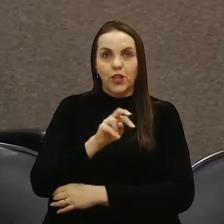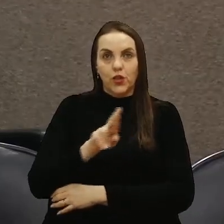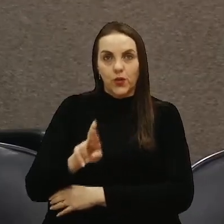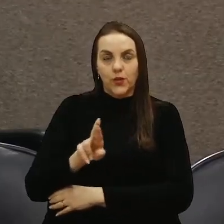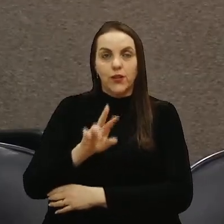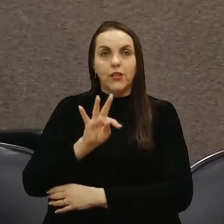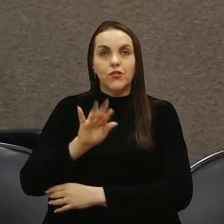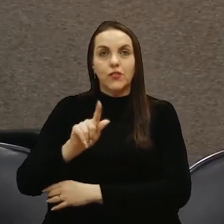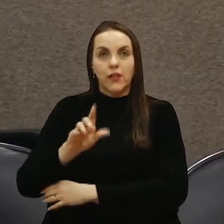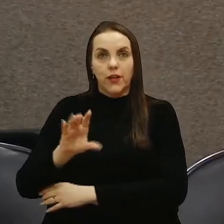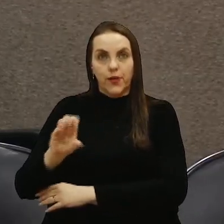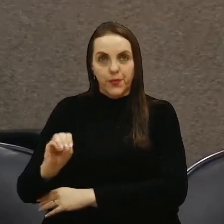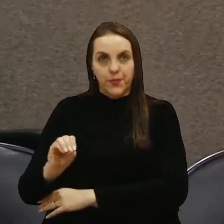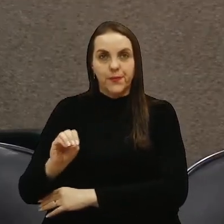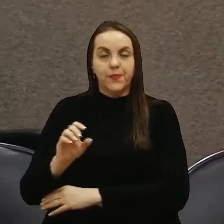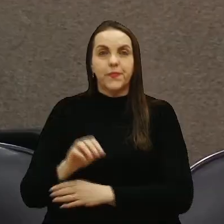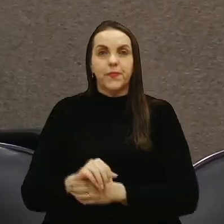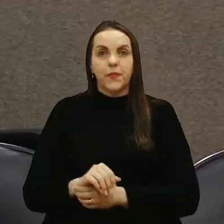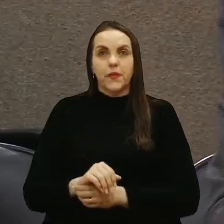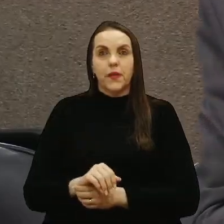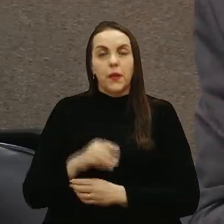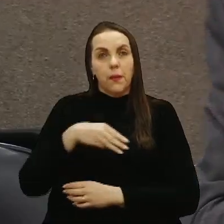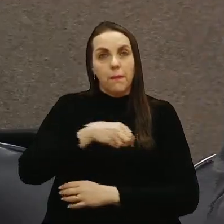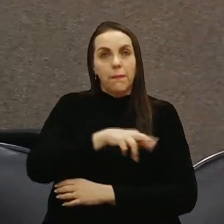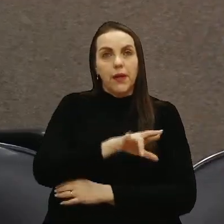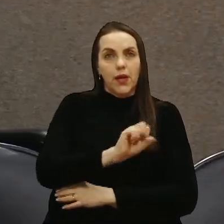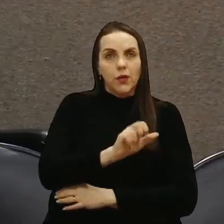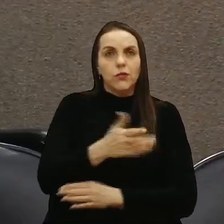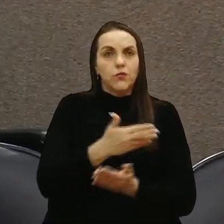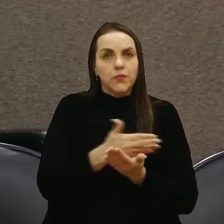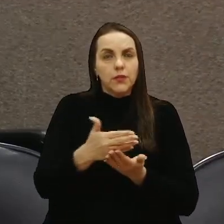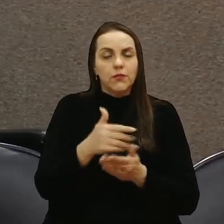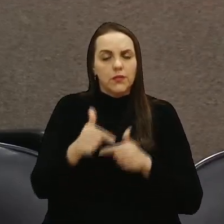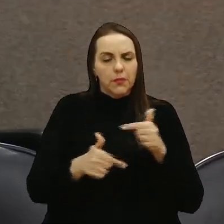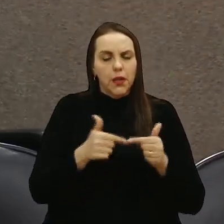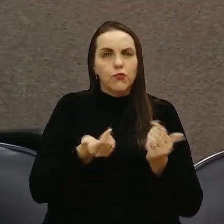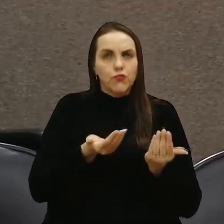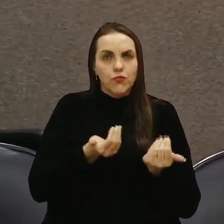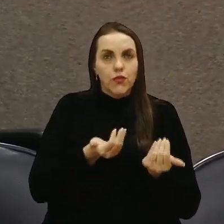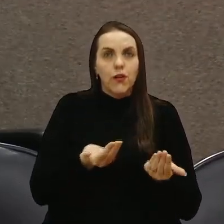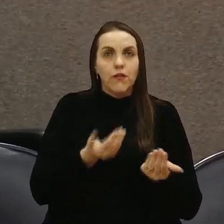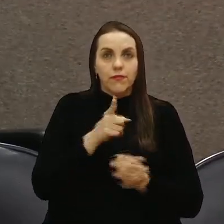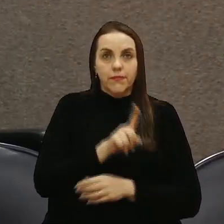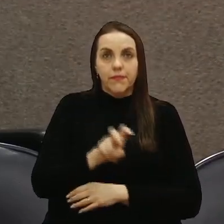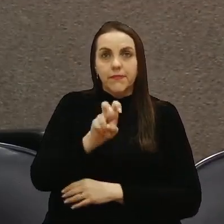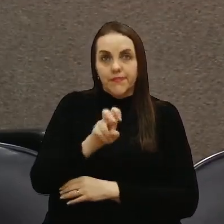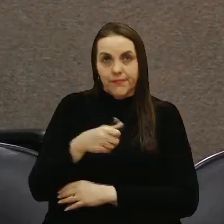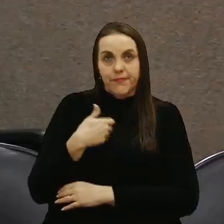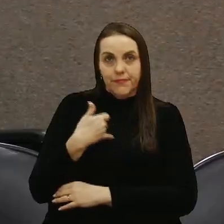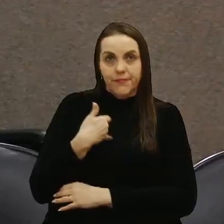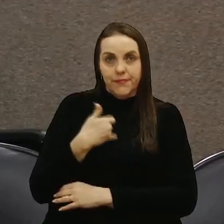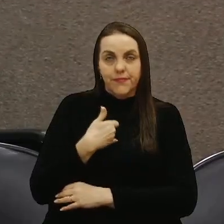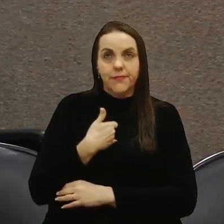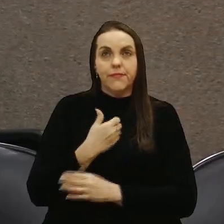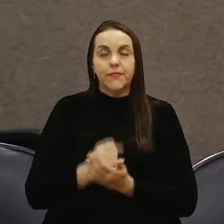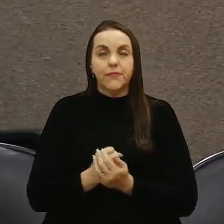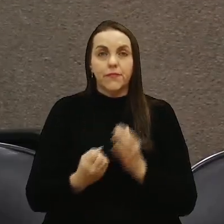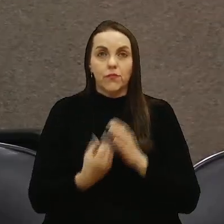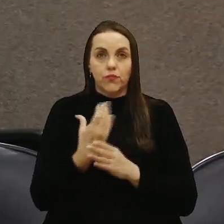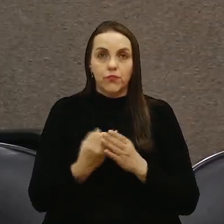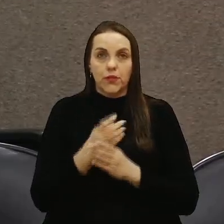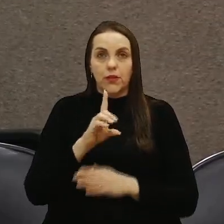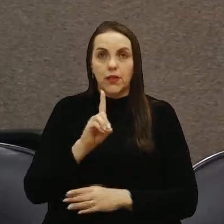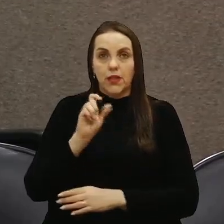Tiago Henrique Giacomelli. Marcos começou a trabalhar muito jovem, aos 15 anos, na produção da empresa